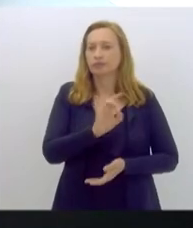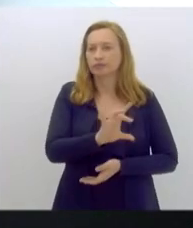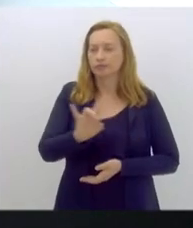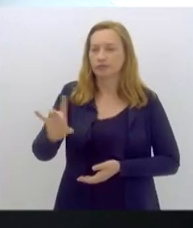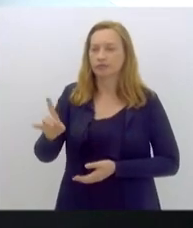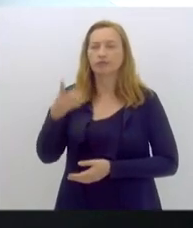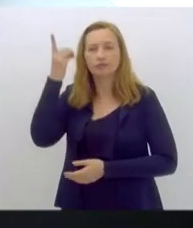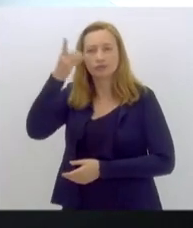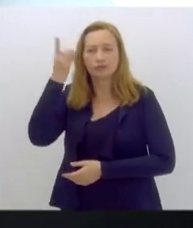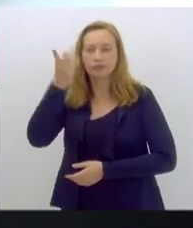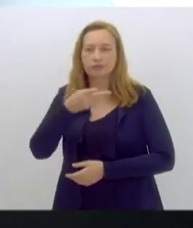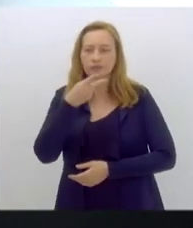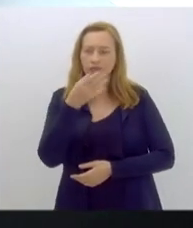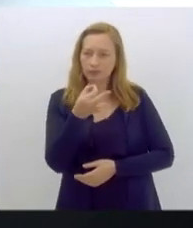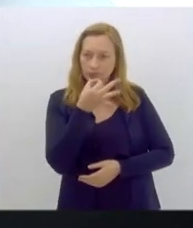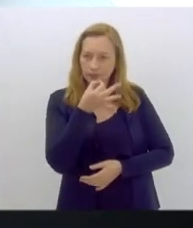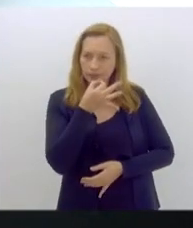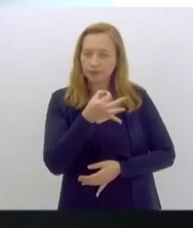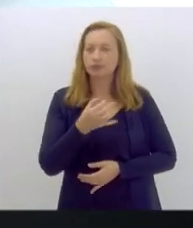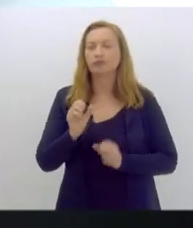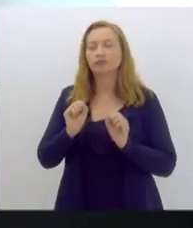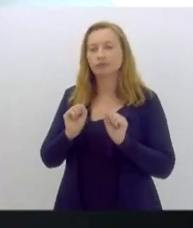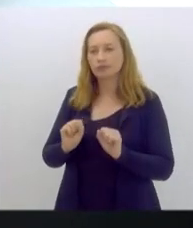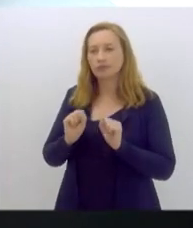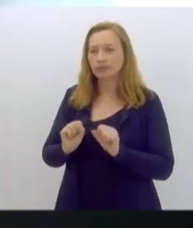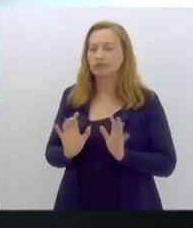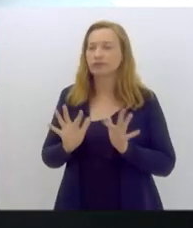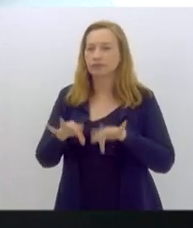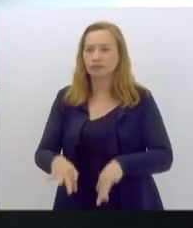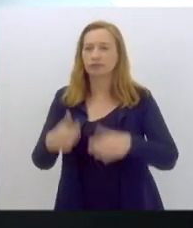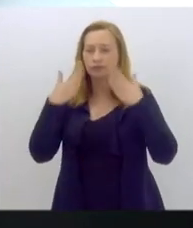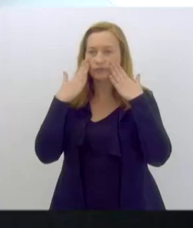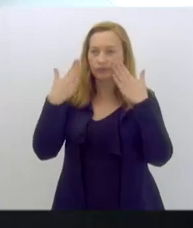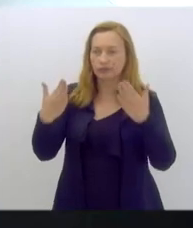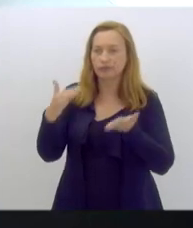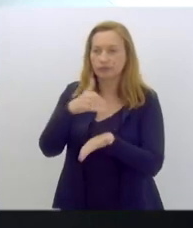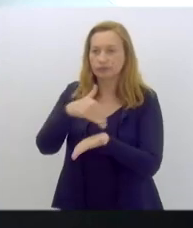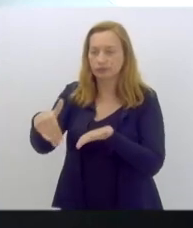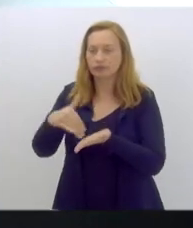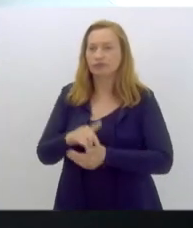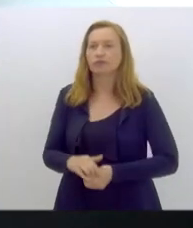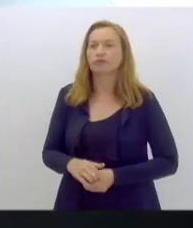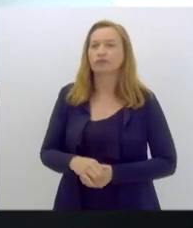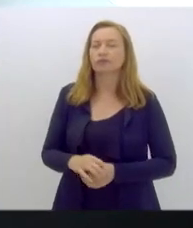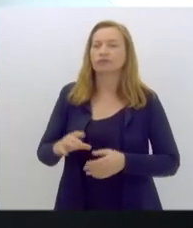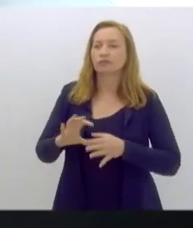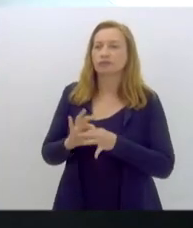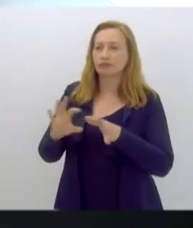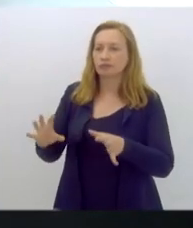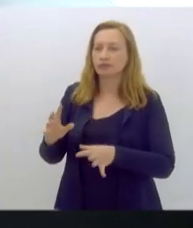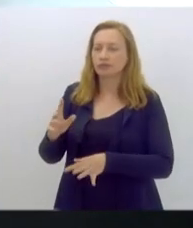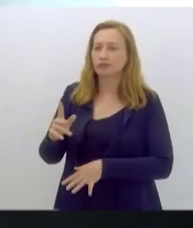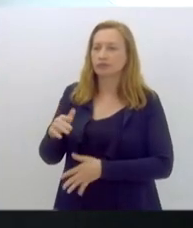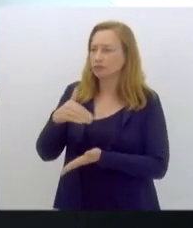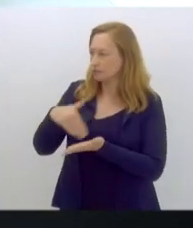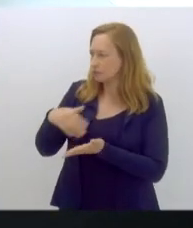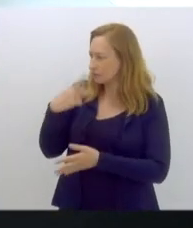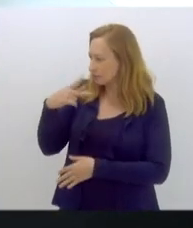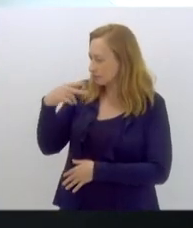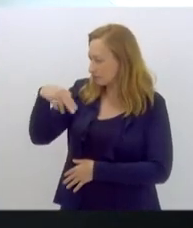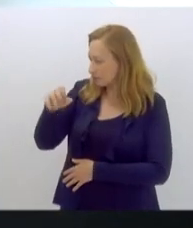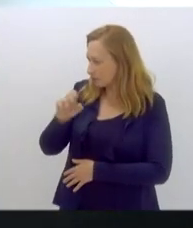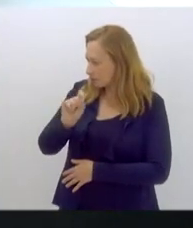os seus questionamentos e aí ponderações ao final da apresentação do secretário passa a palavra secretário que vai falar né